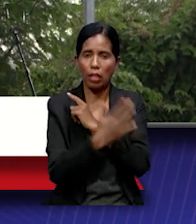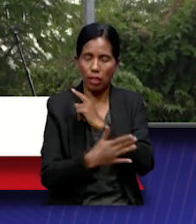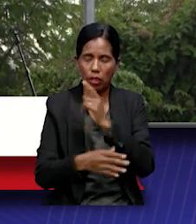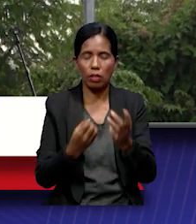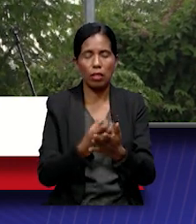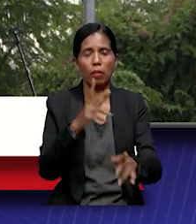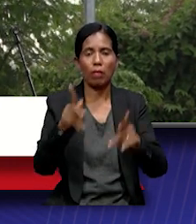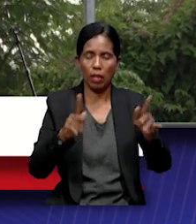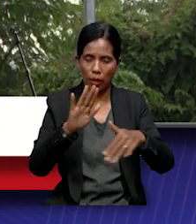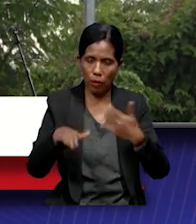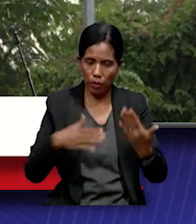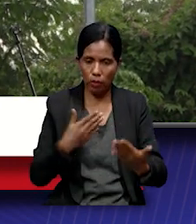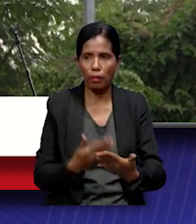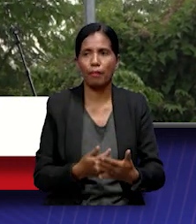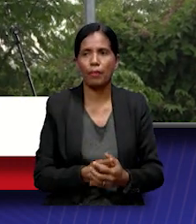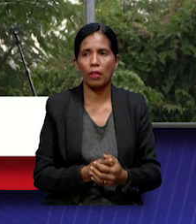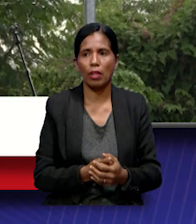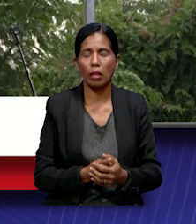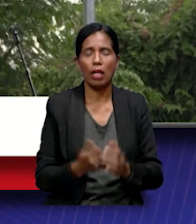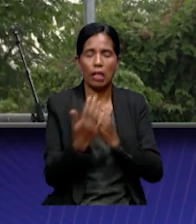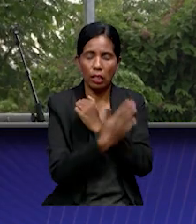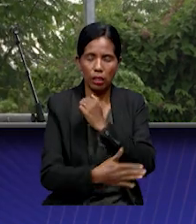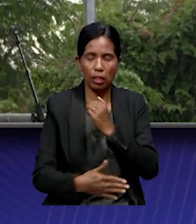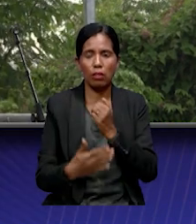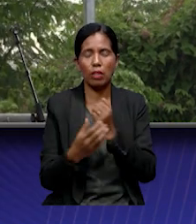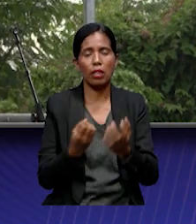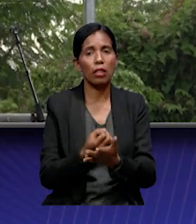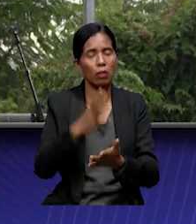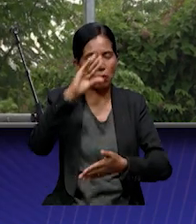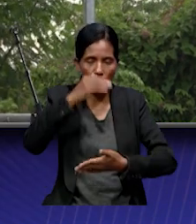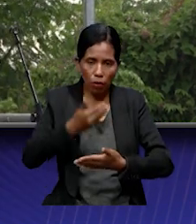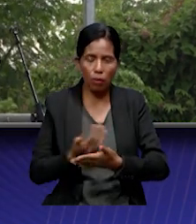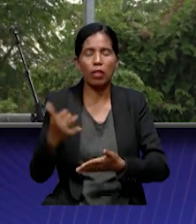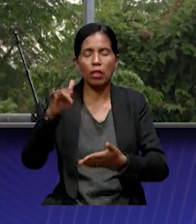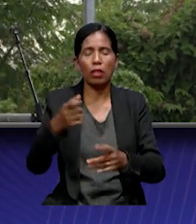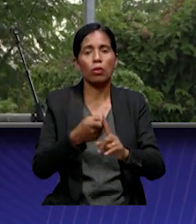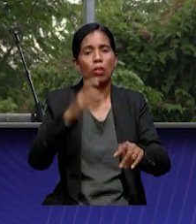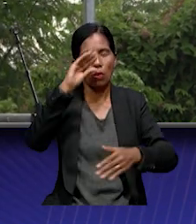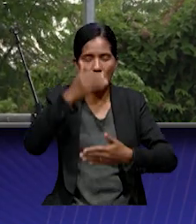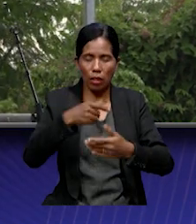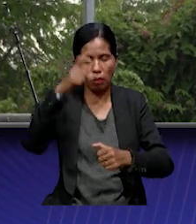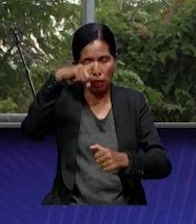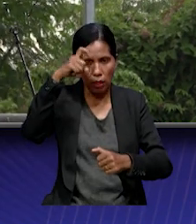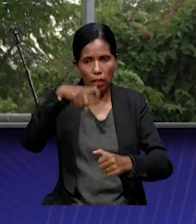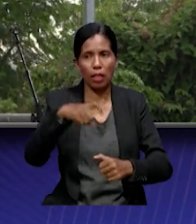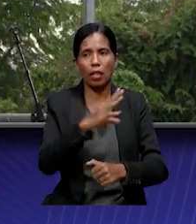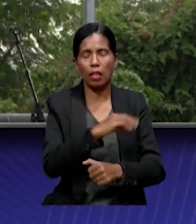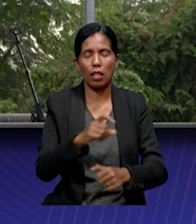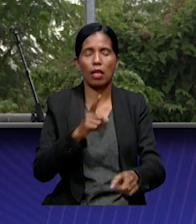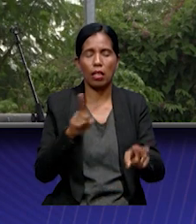povo. Na saune riku lolos mak nine uan sira. Husi uan sira ne beke matene ho dimensau hato ina